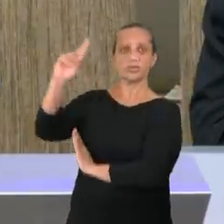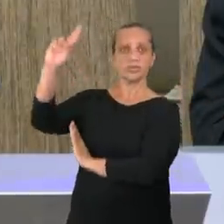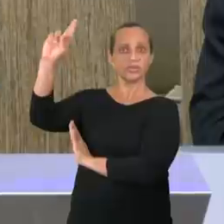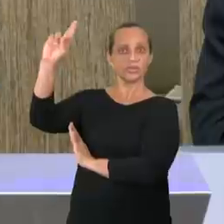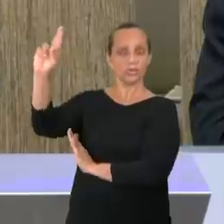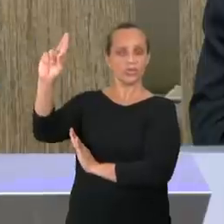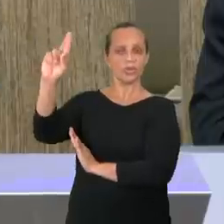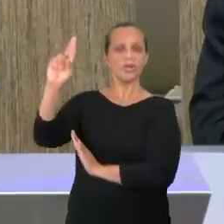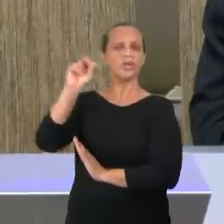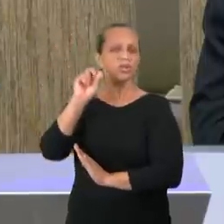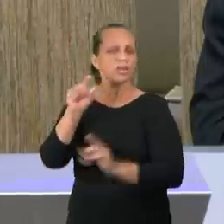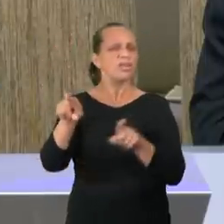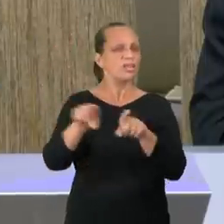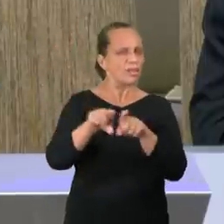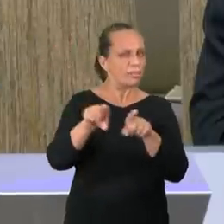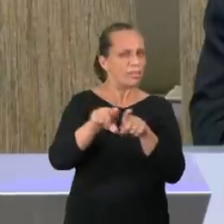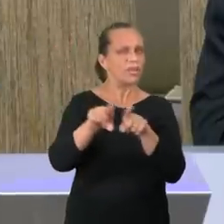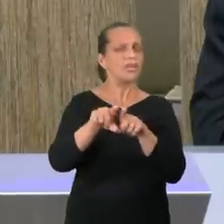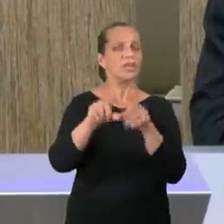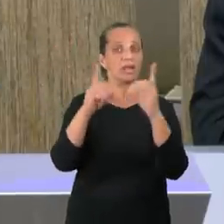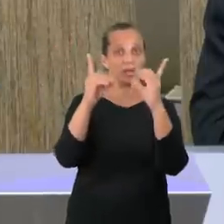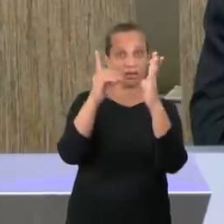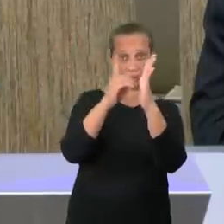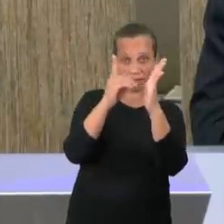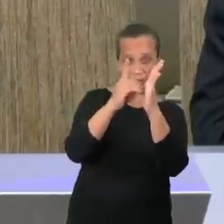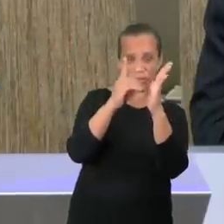em Deuteronômio, no capítulo 6.